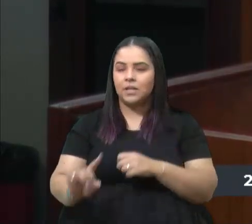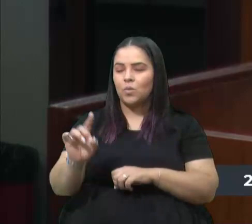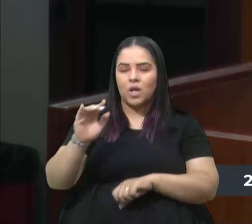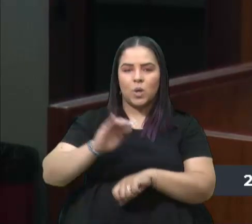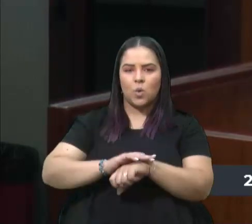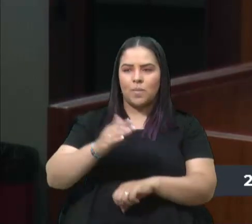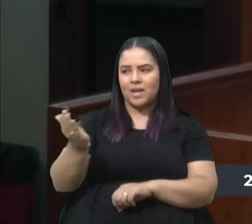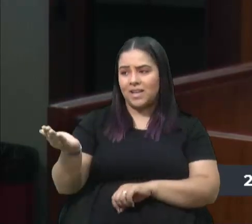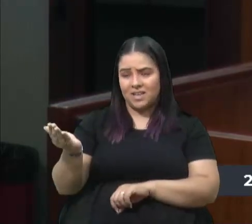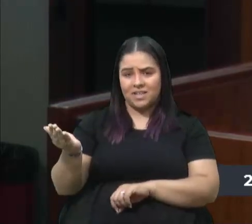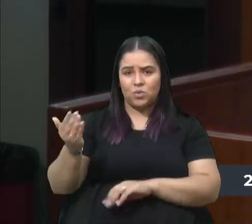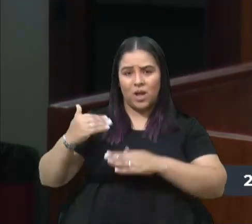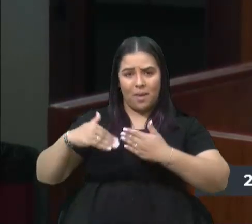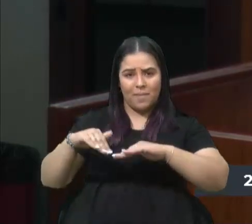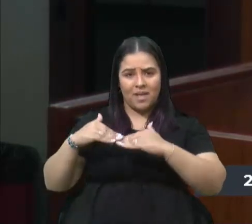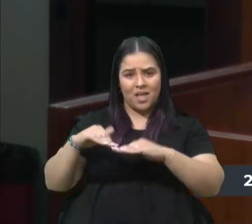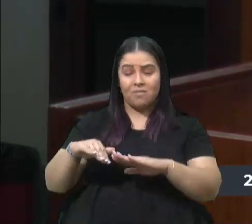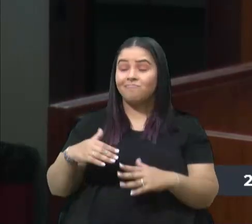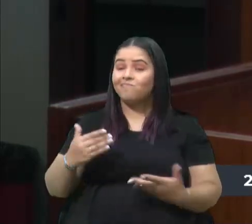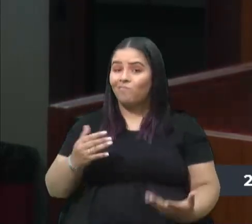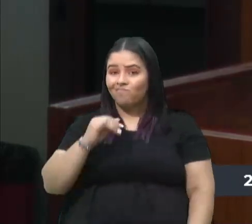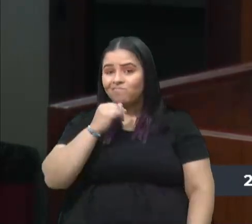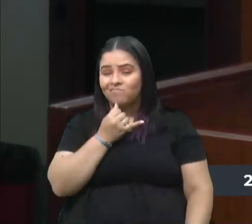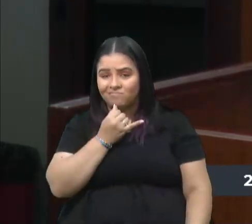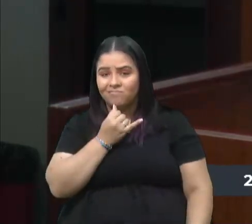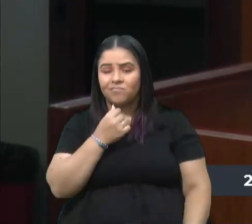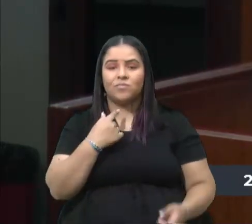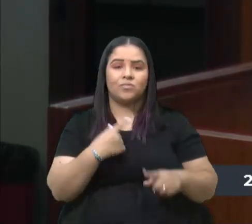caminhoneiro que bota o excesso de peso. Infelizmente, vereador Fiuza,